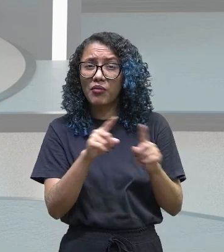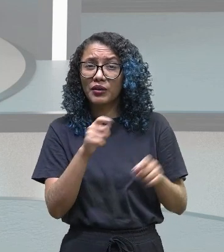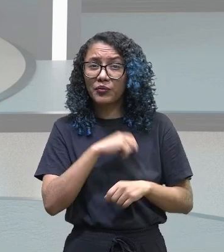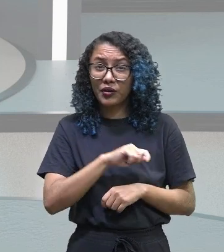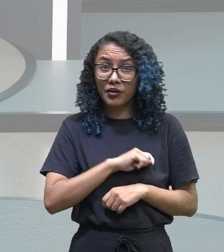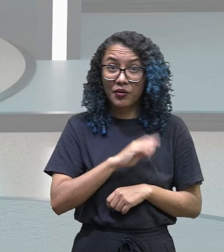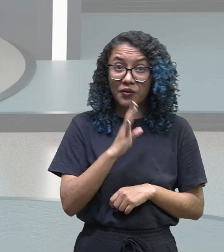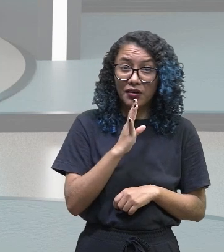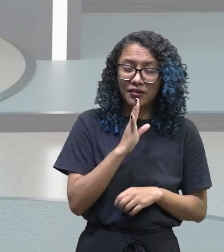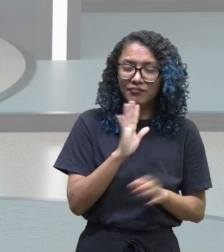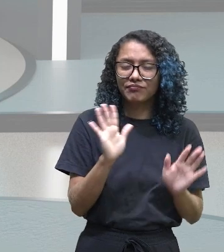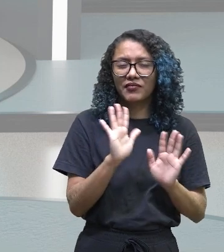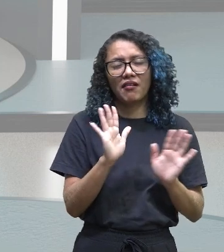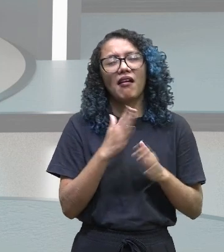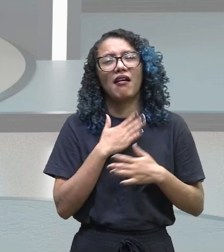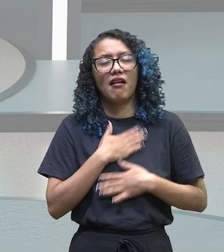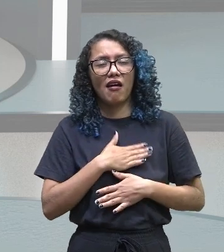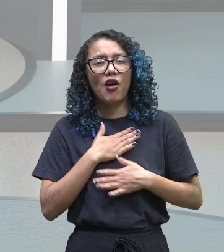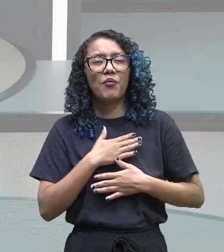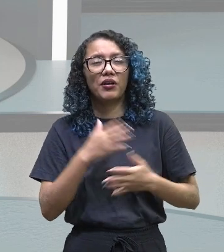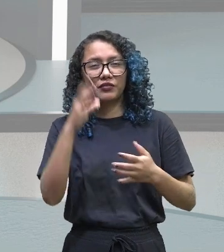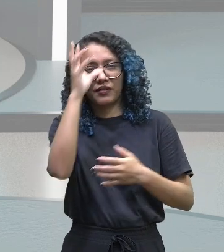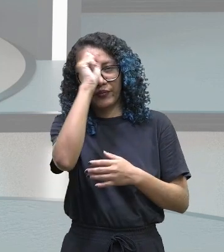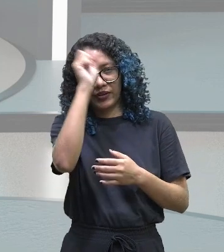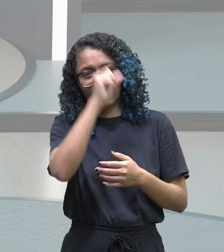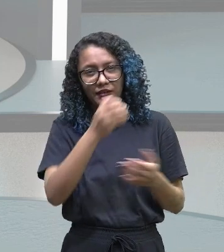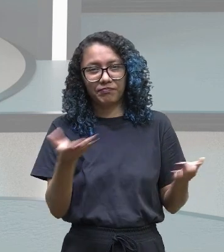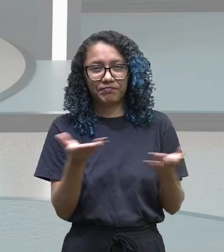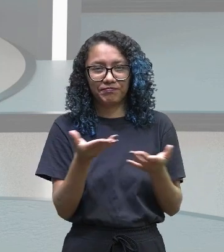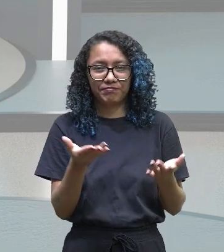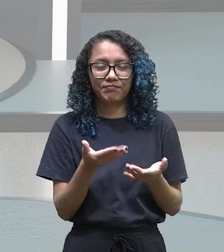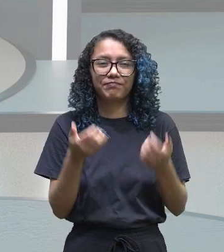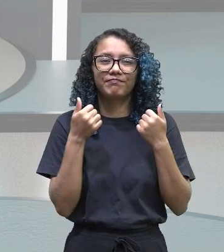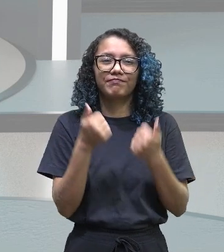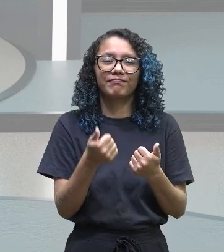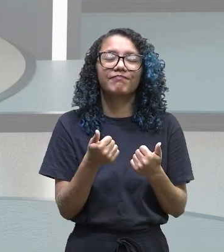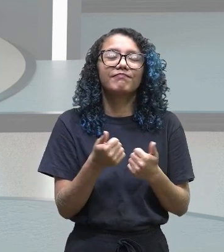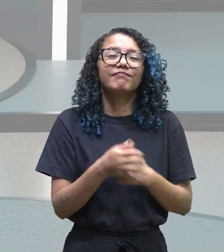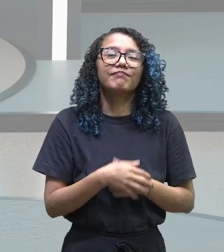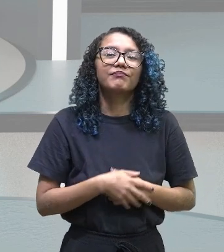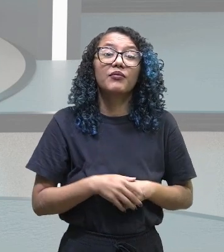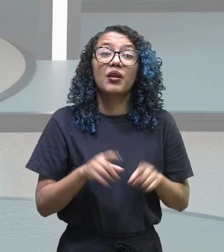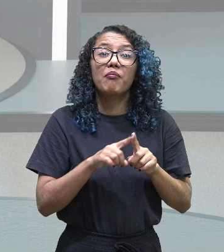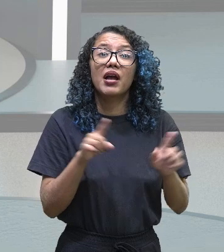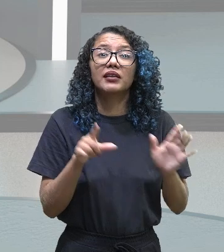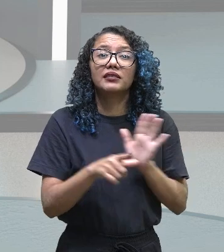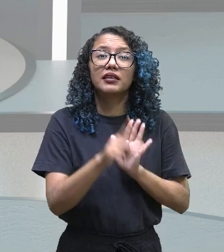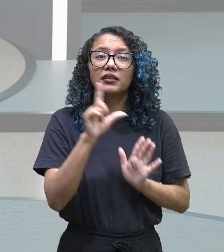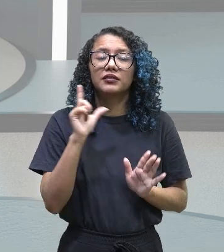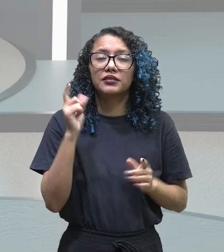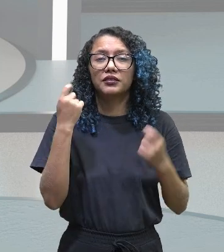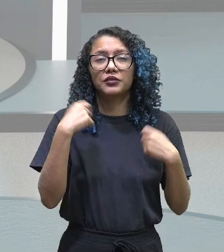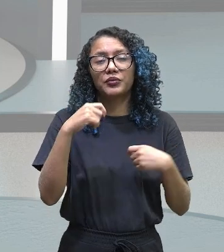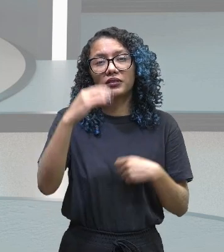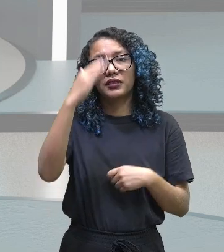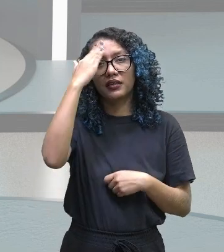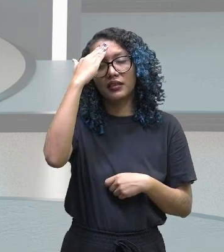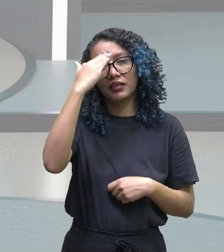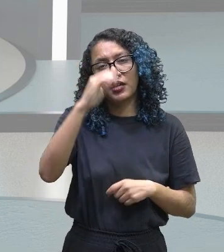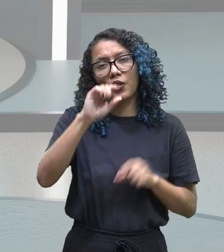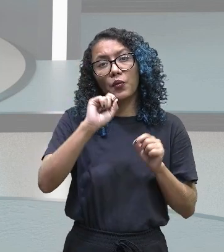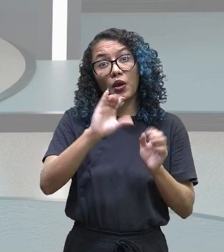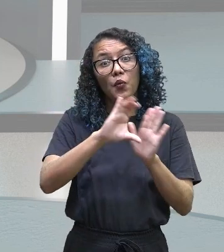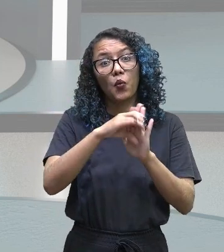vamos aprender agora. Mas, para começar, primeiro nós precisamos entender o que são meios